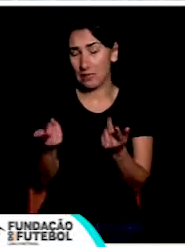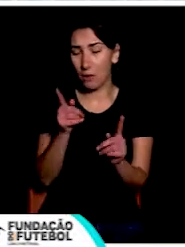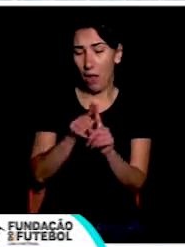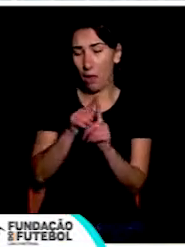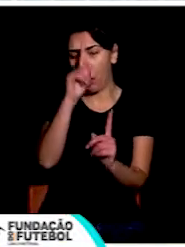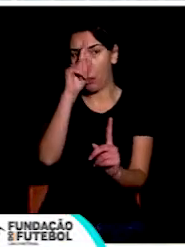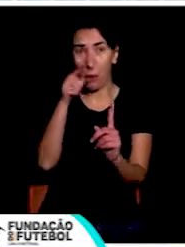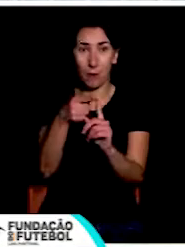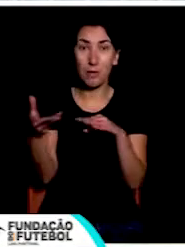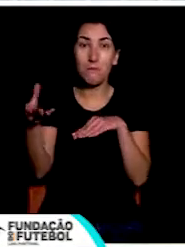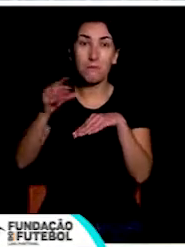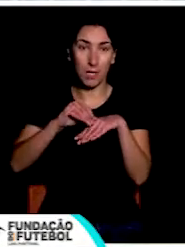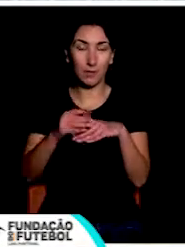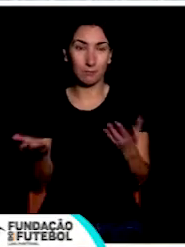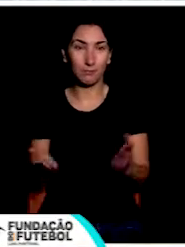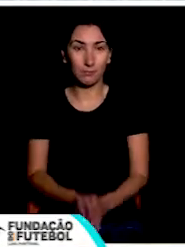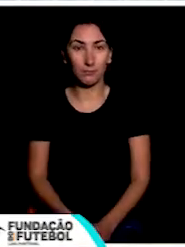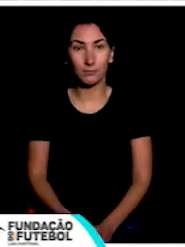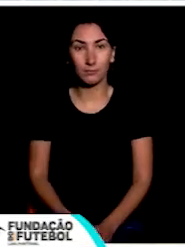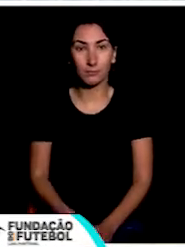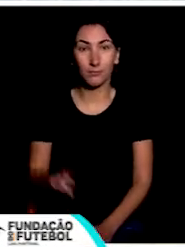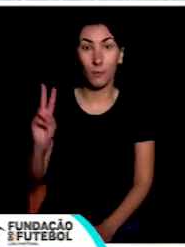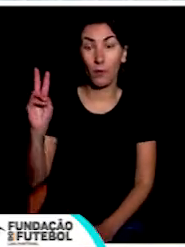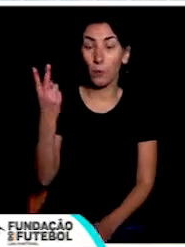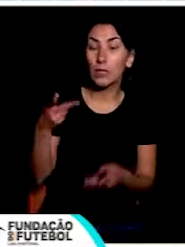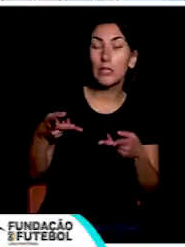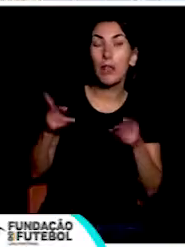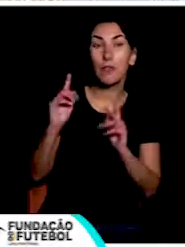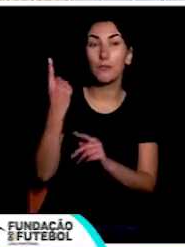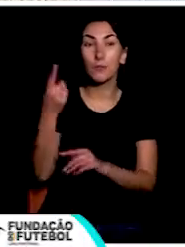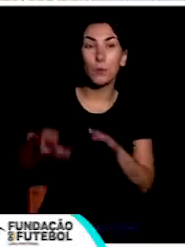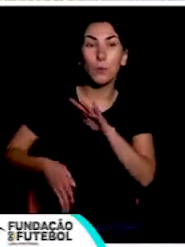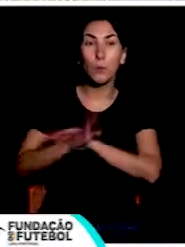sofrer golos. Acaba por ser também um objetivo extra. Só faz é bem, na minha opinião.